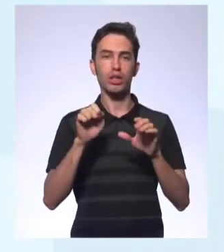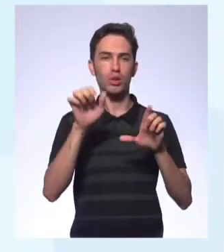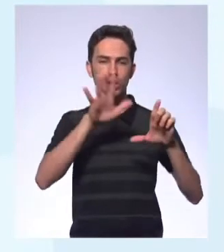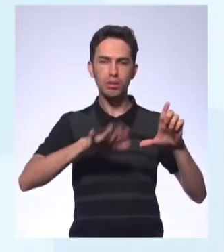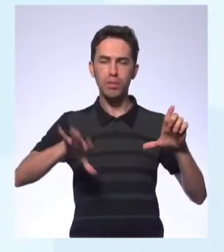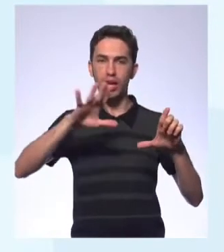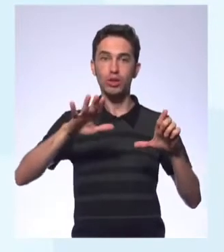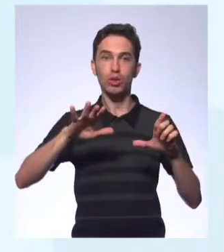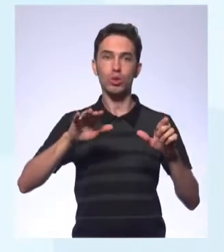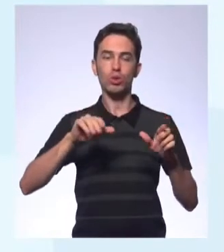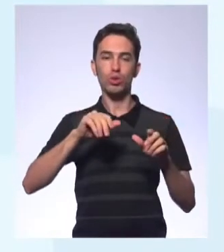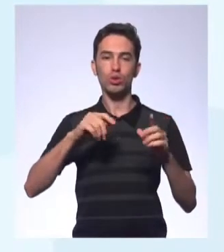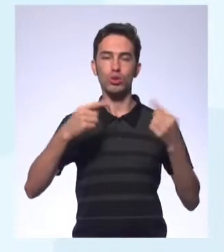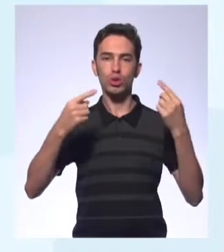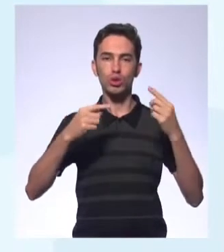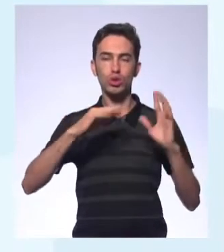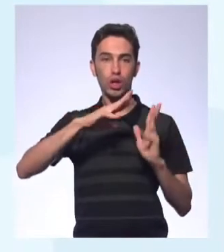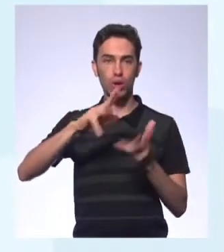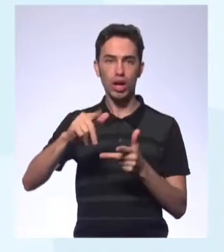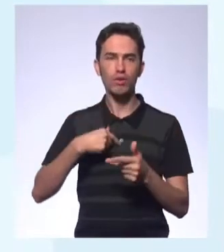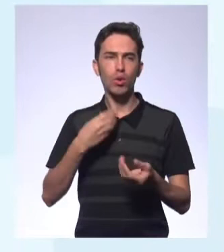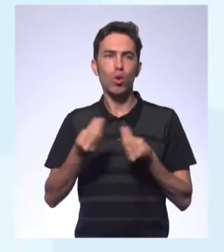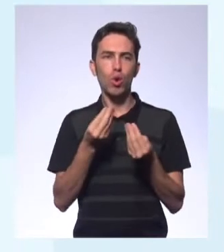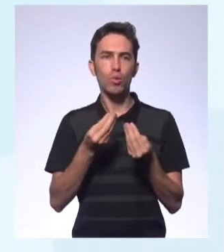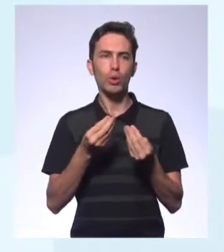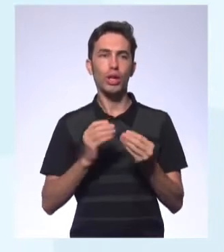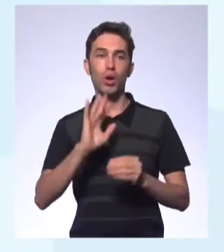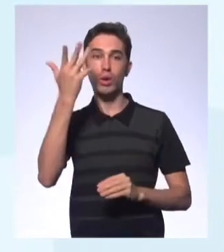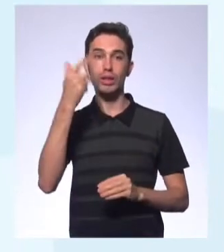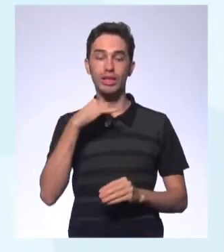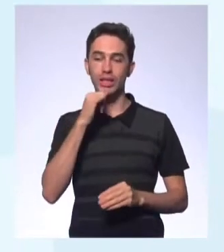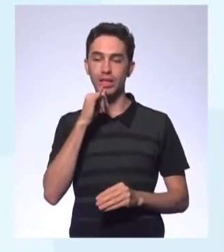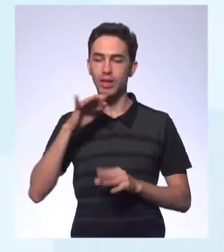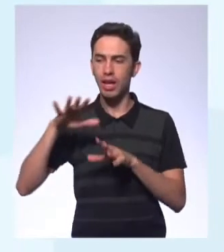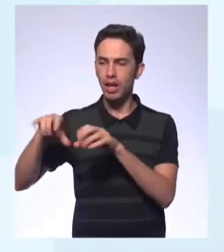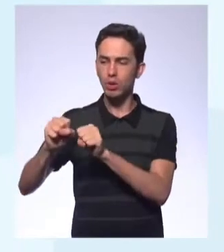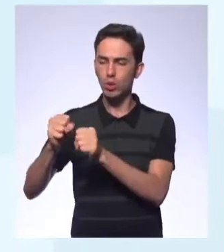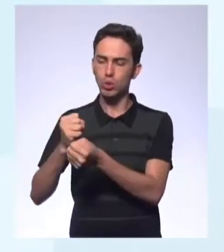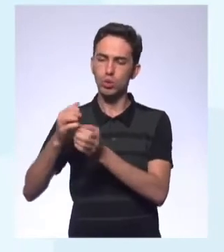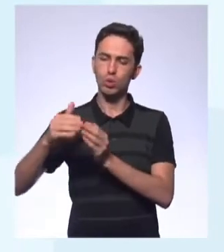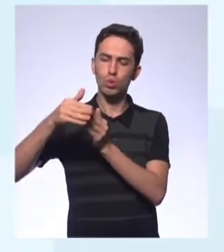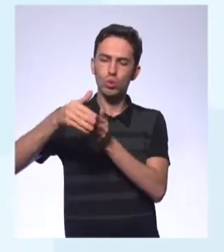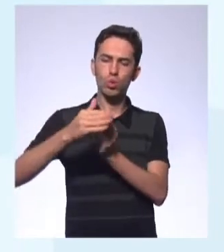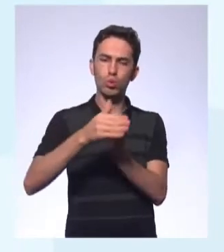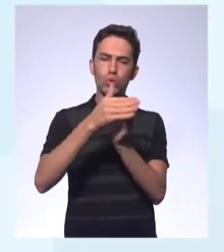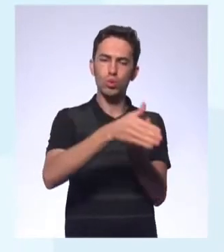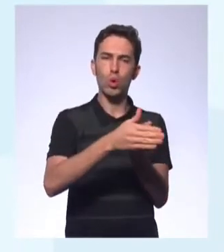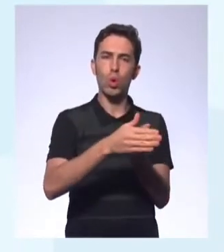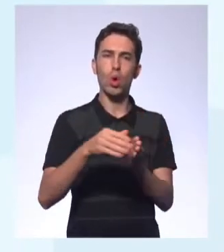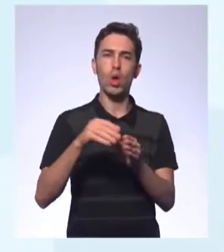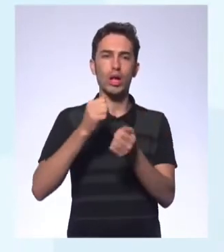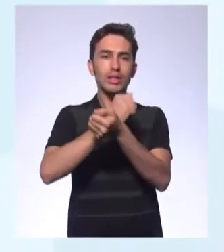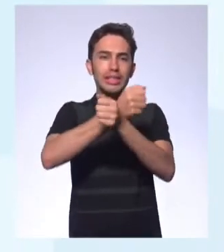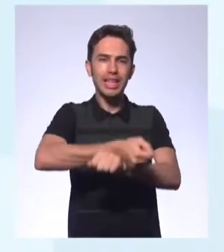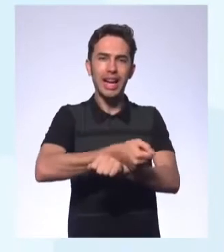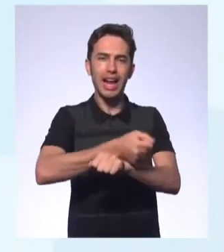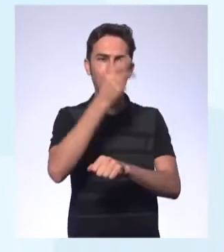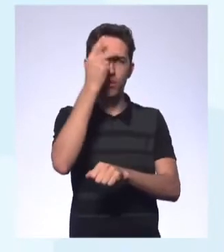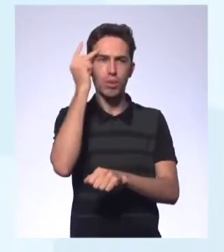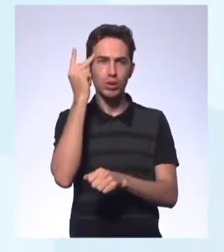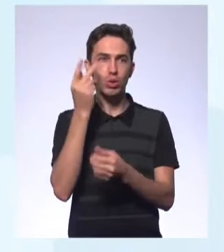do fluxo do tráfico de escravos e pela indicação das setas, que uma grande massa de